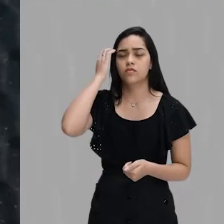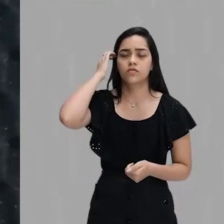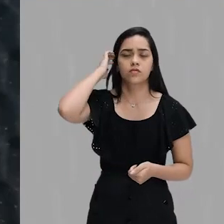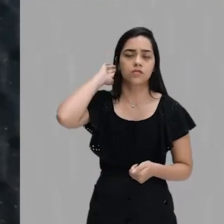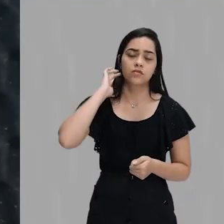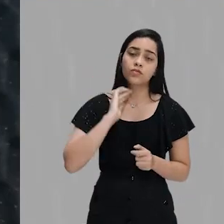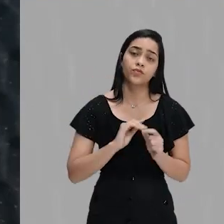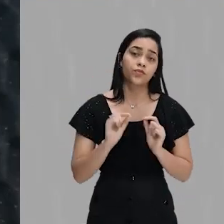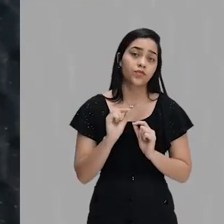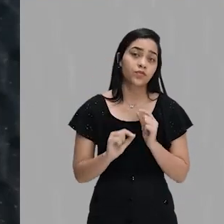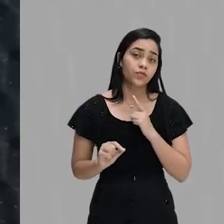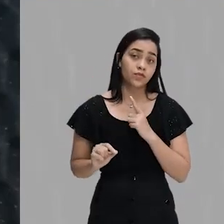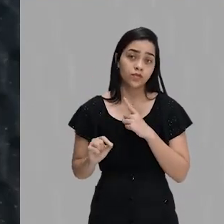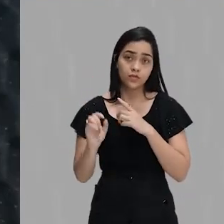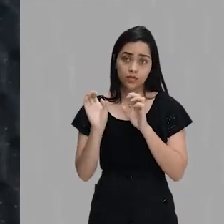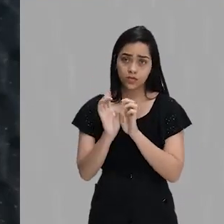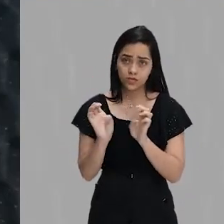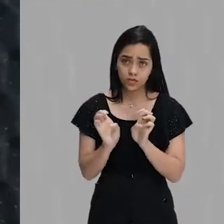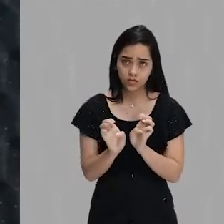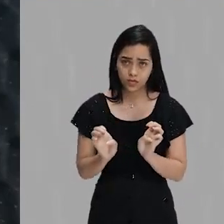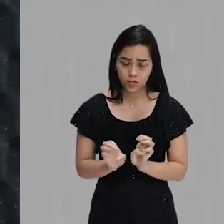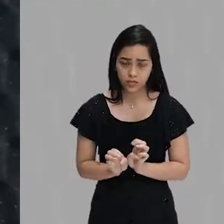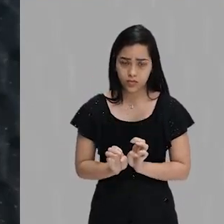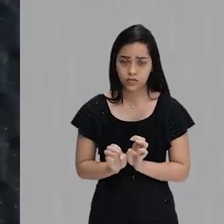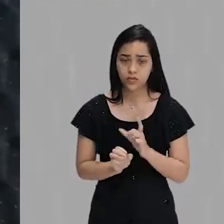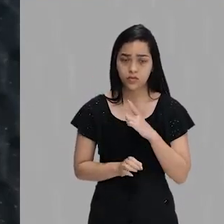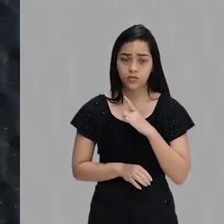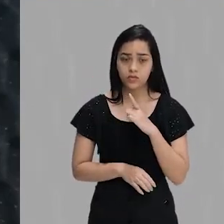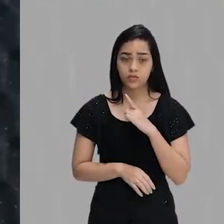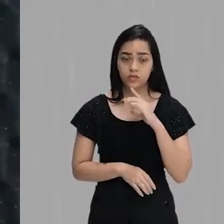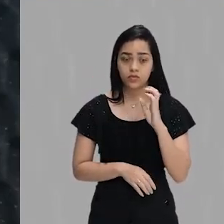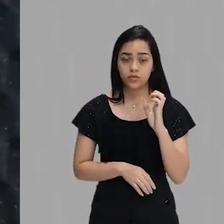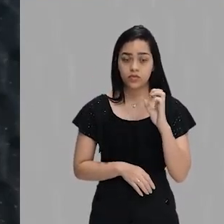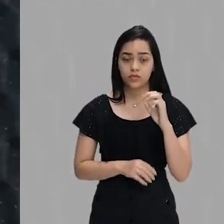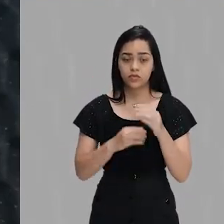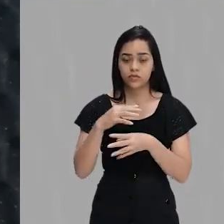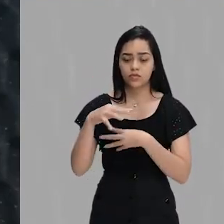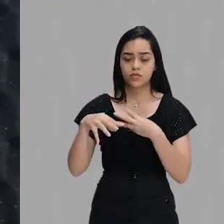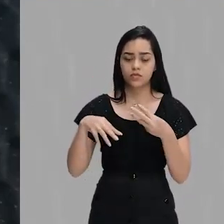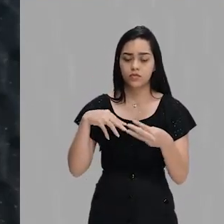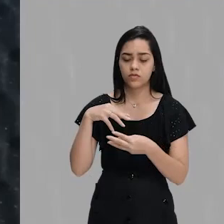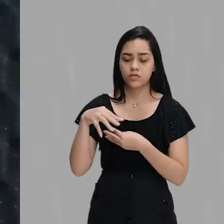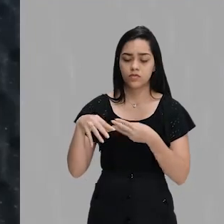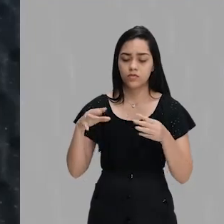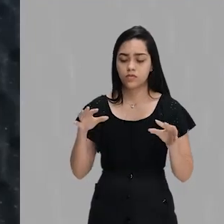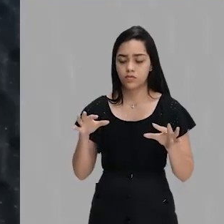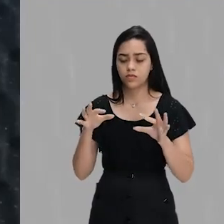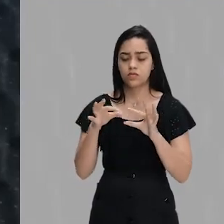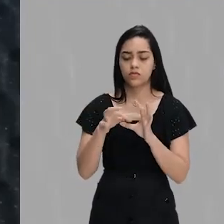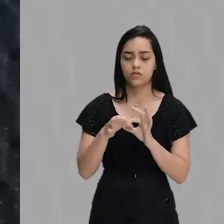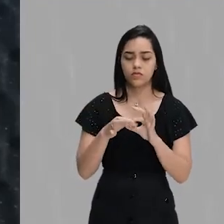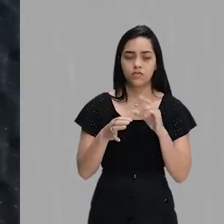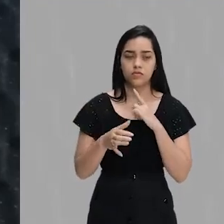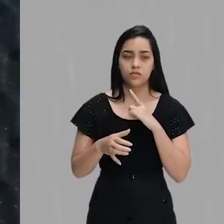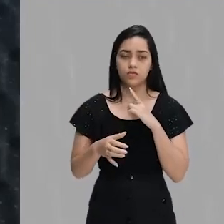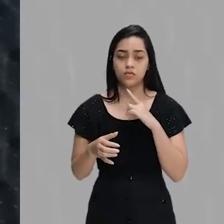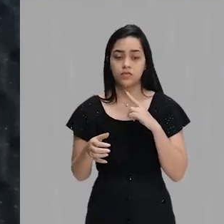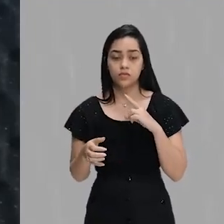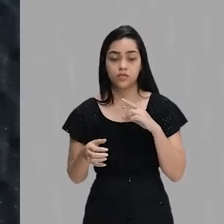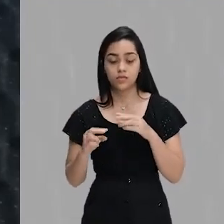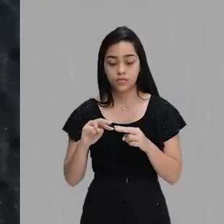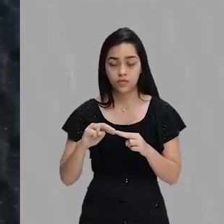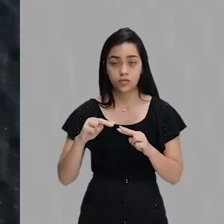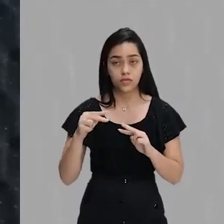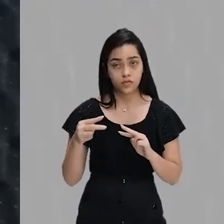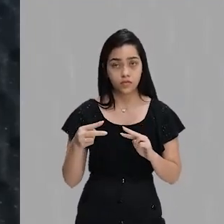verdade, ele é uma estrutura formada pelo emaranhamento, pela compactação da molécula de